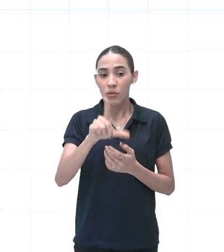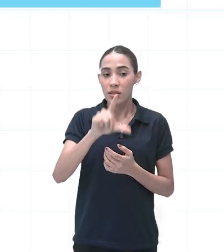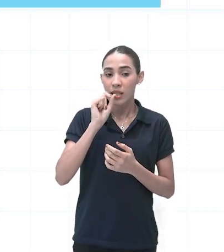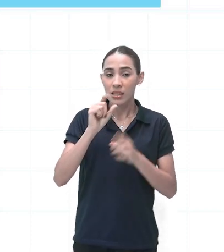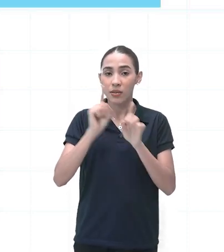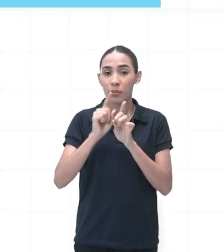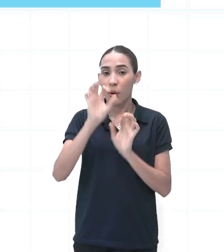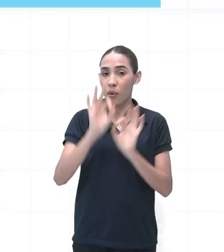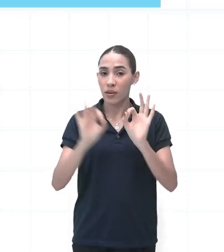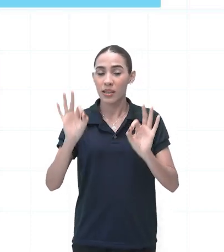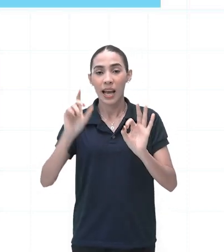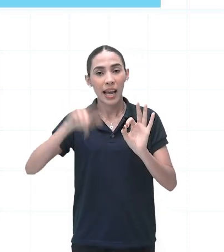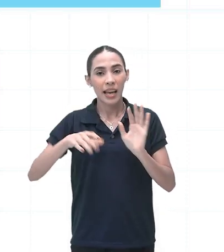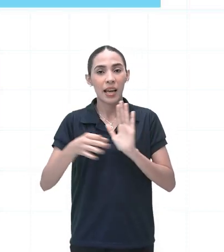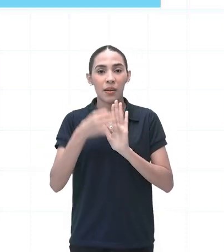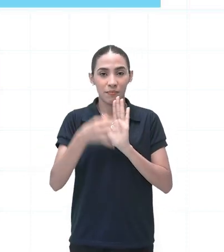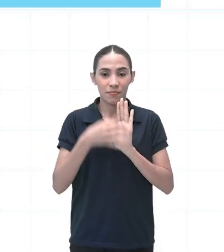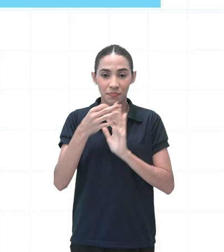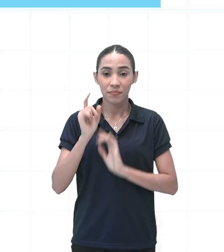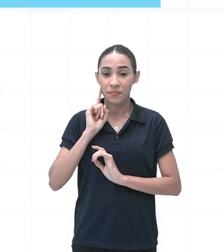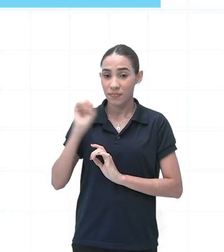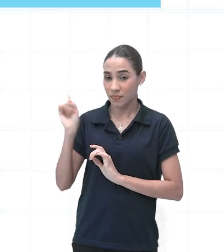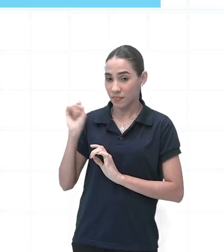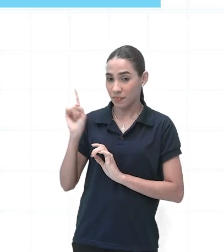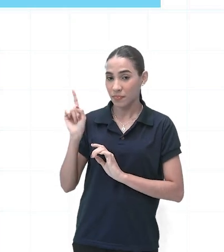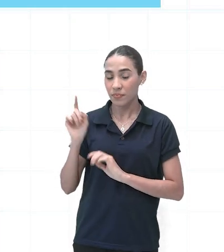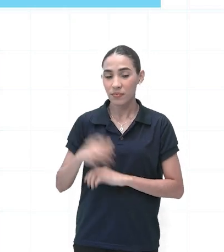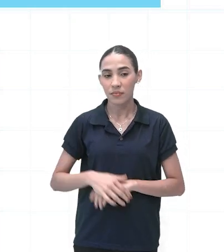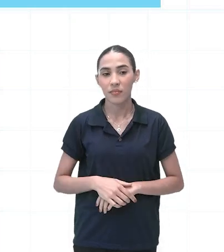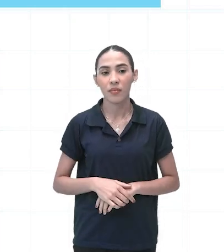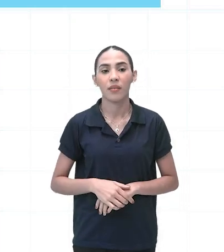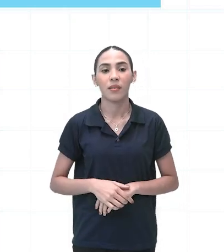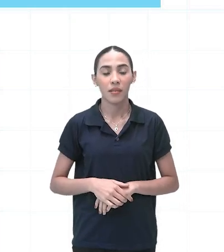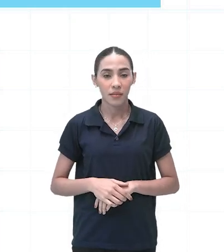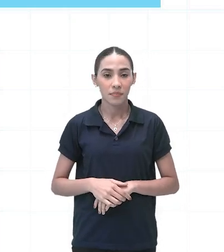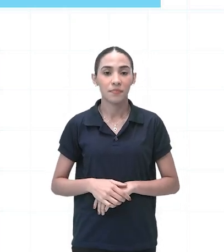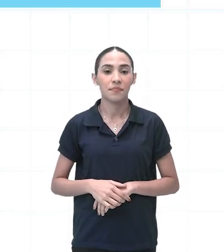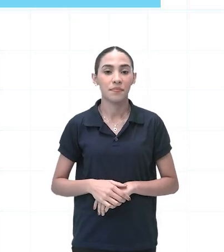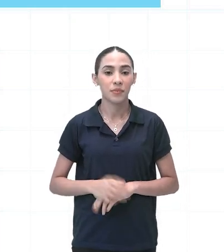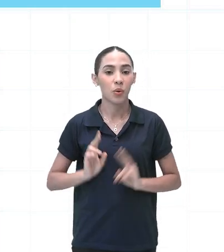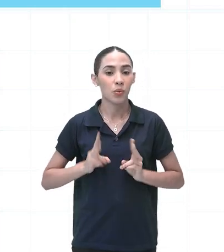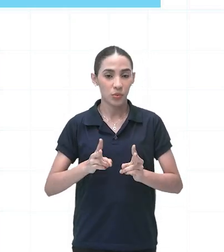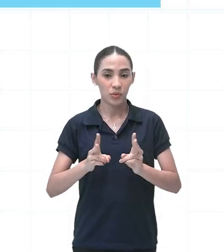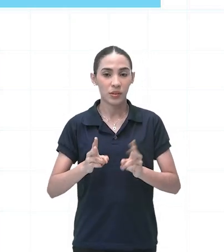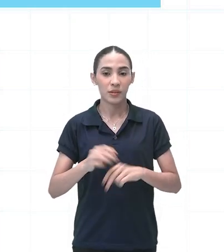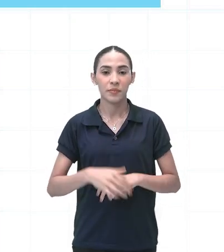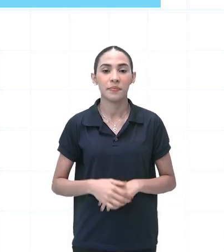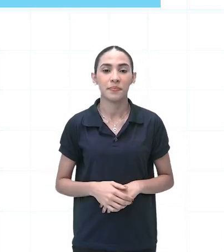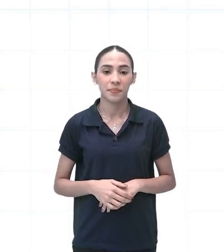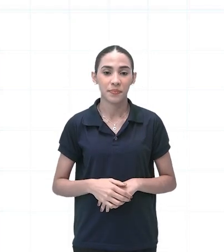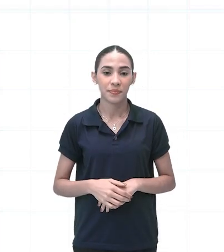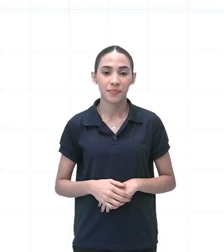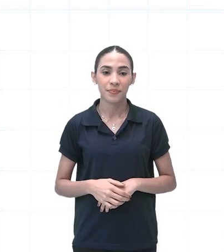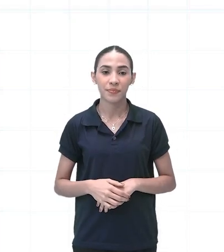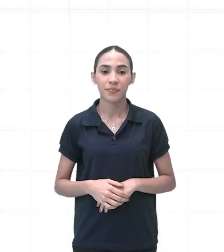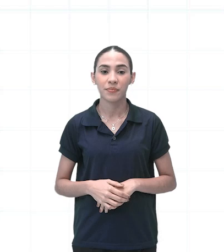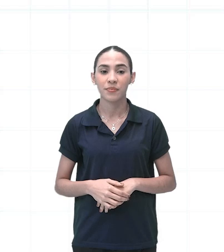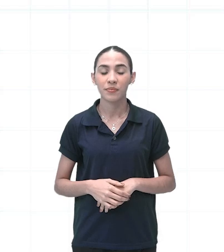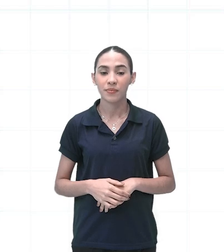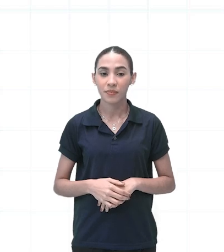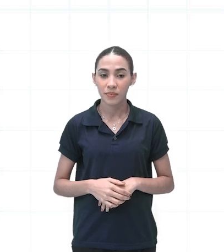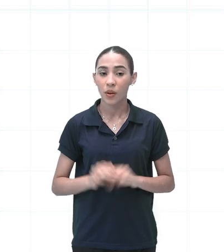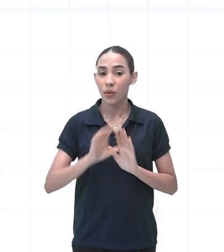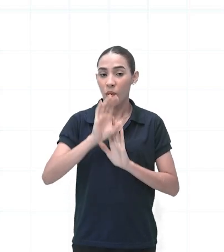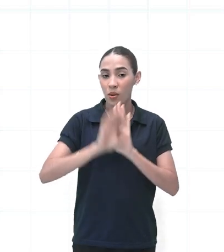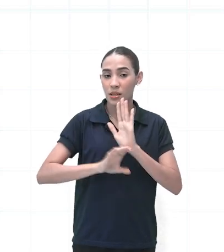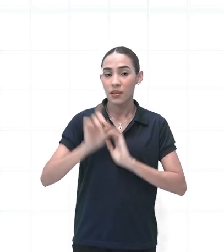de movimento argumentativo, ok? Aprofundando um pouquinho mais sobre o movimento argumentativo, colocando esse